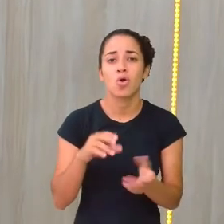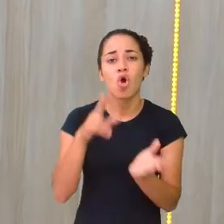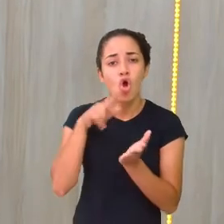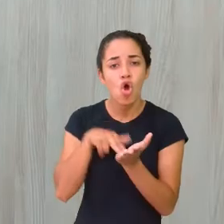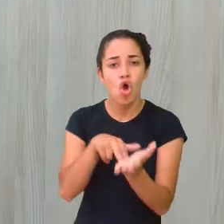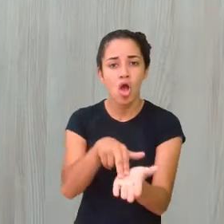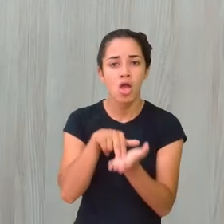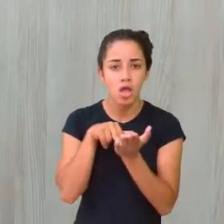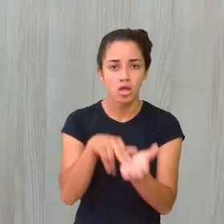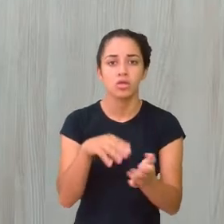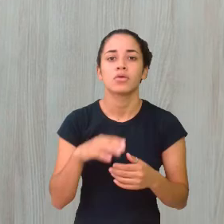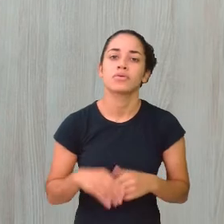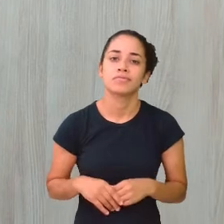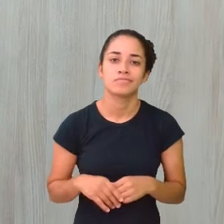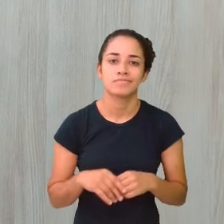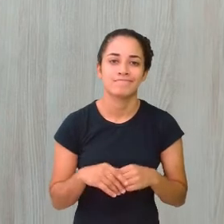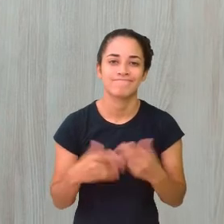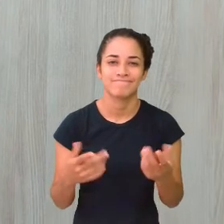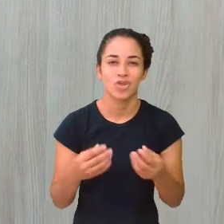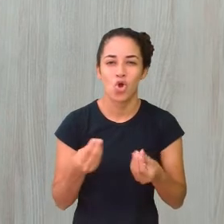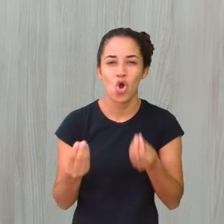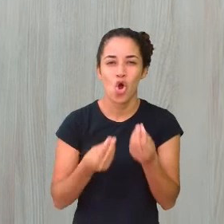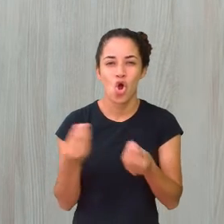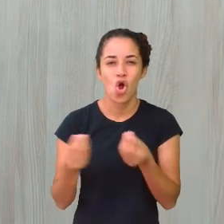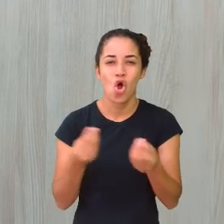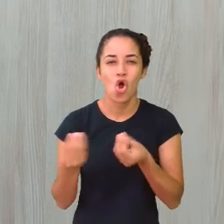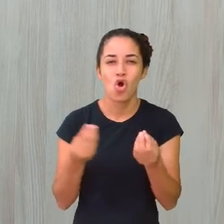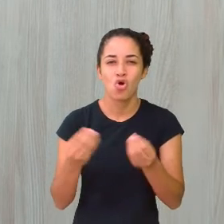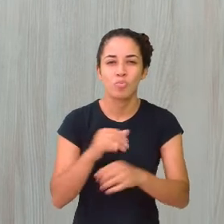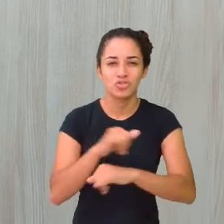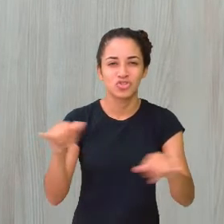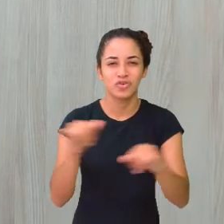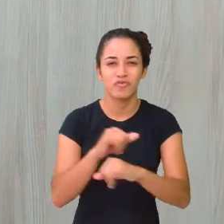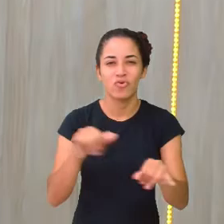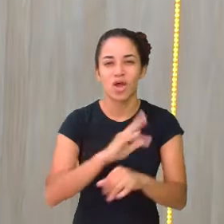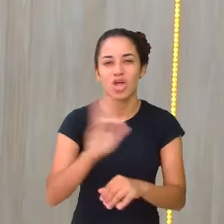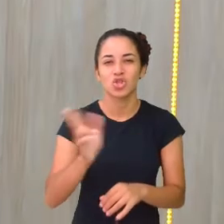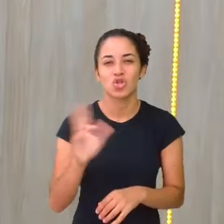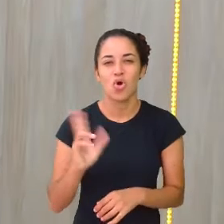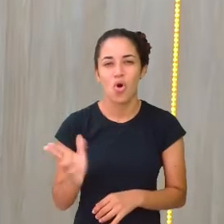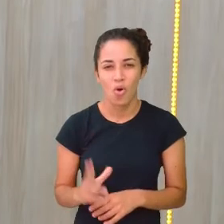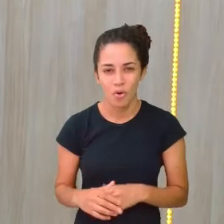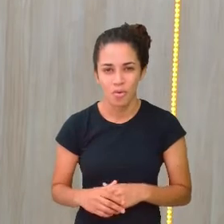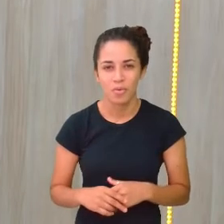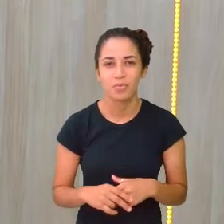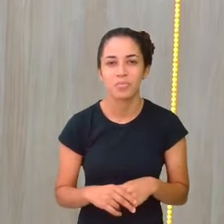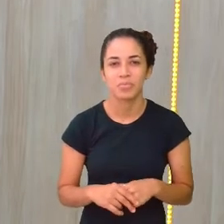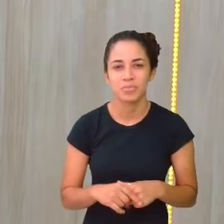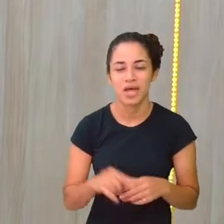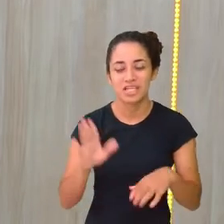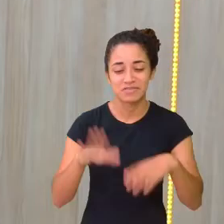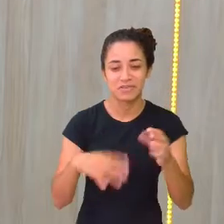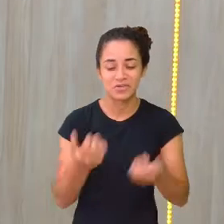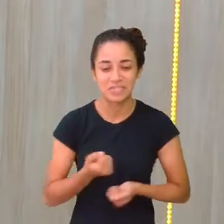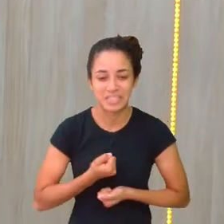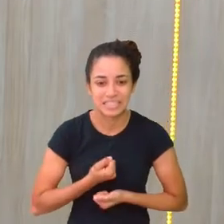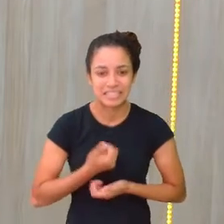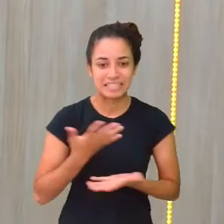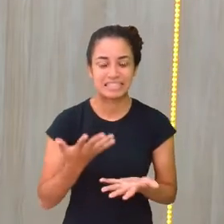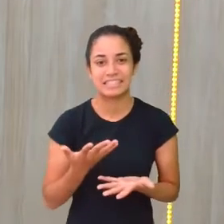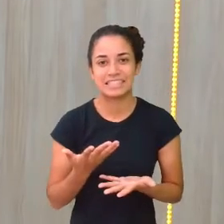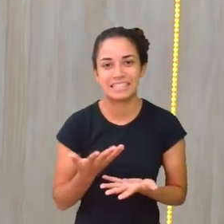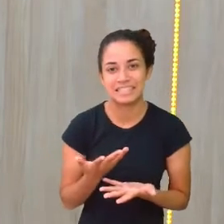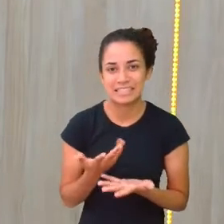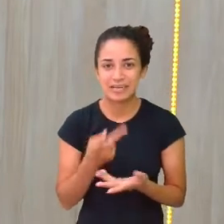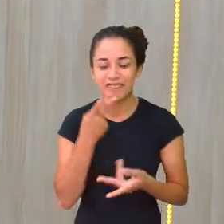Não né? vamos divulgar, né, as empresas Exatamente. de transporte. Não vamos falar os nomes, né, professora? É o caminho blog, vou falando. Então, ou seja,